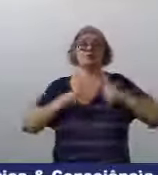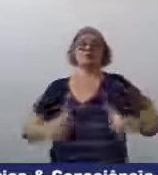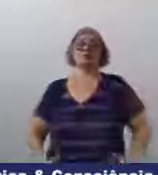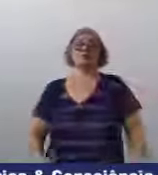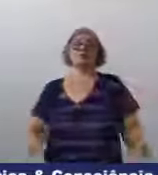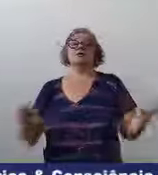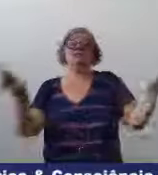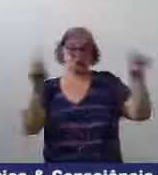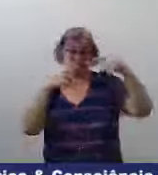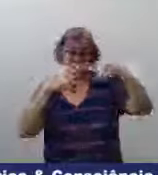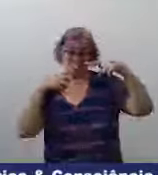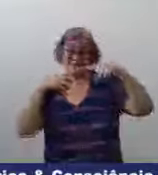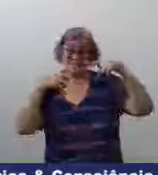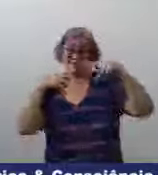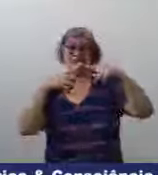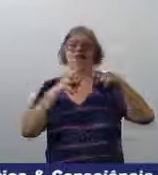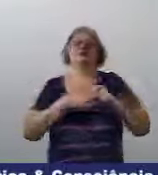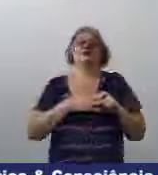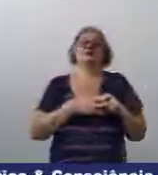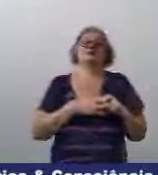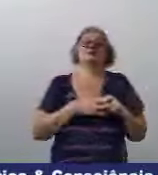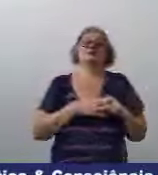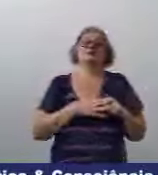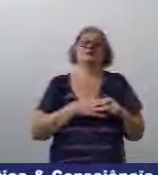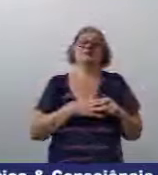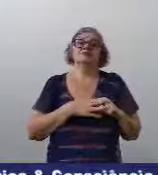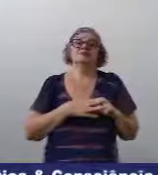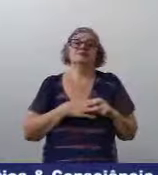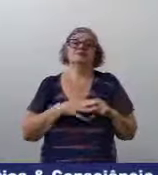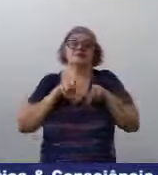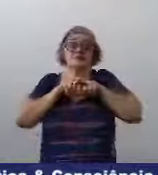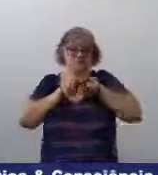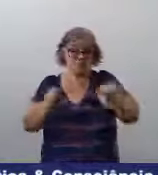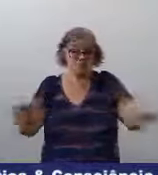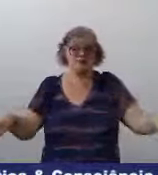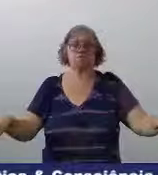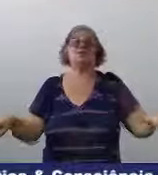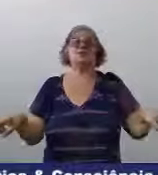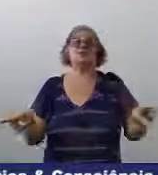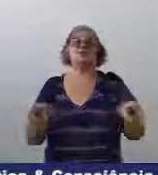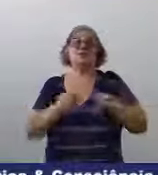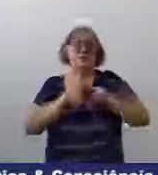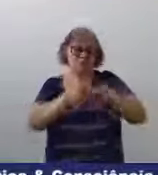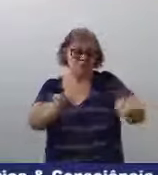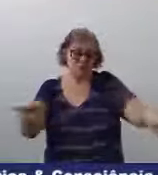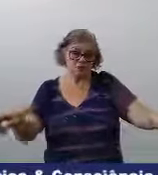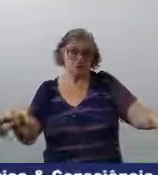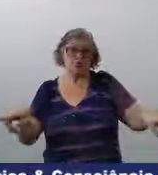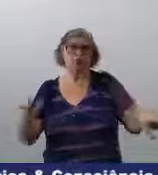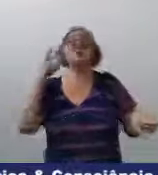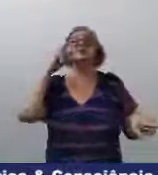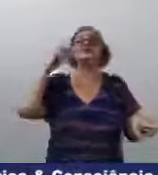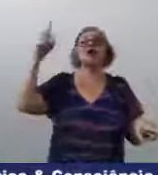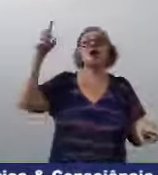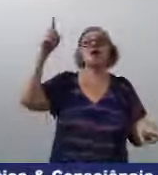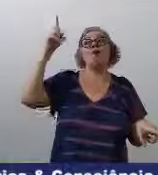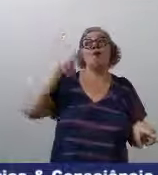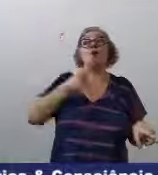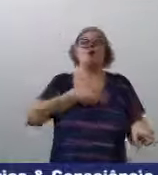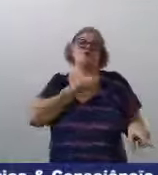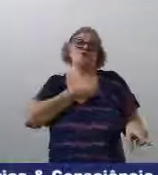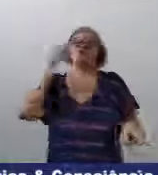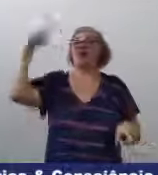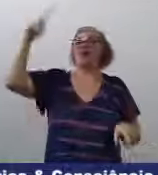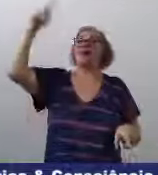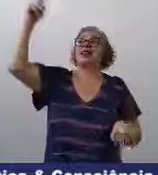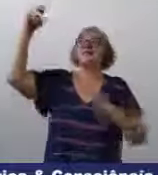e do padrão energético em que nos encontramos. E aqui um detalhe: são gêmeos, mas um viveu no alto da